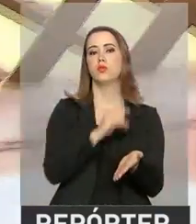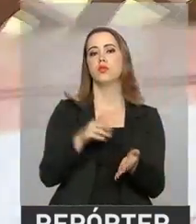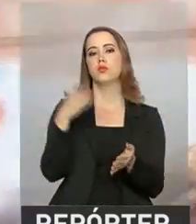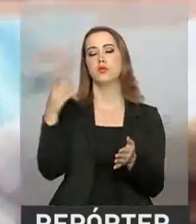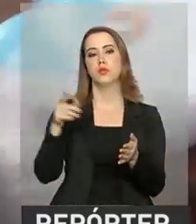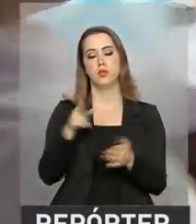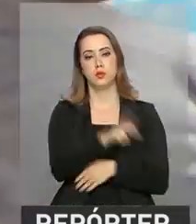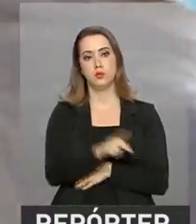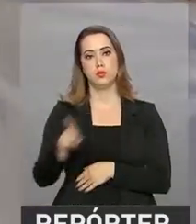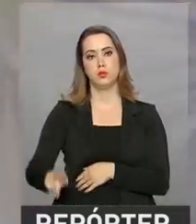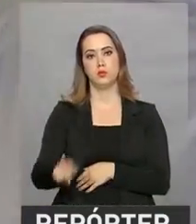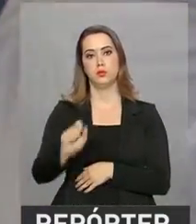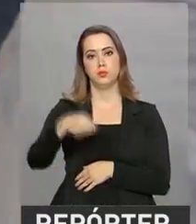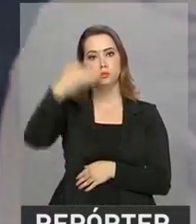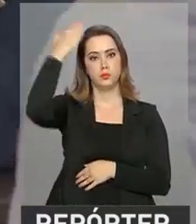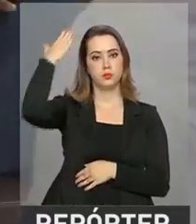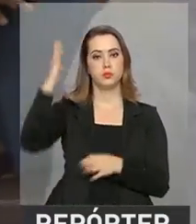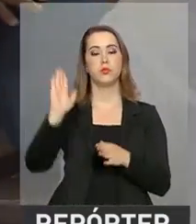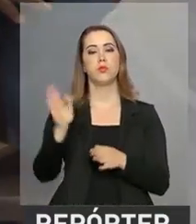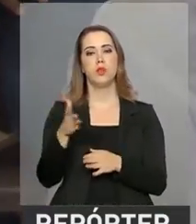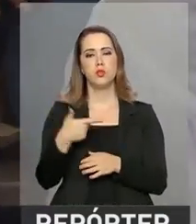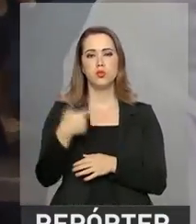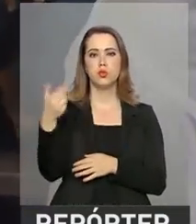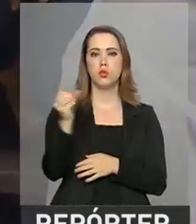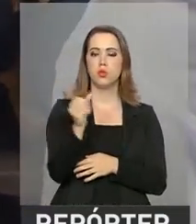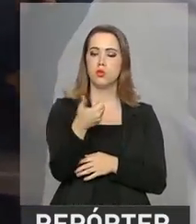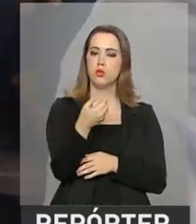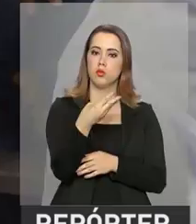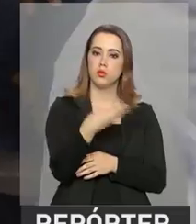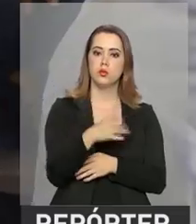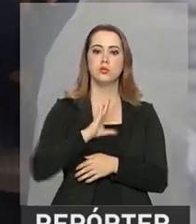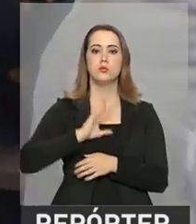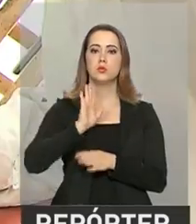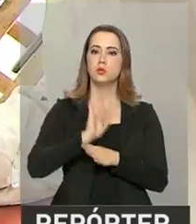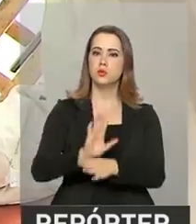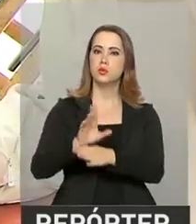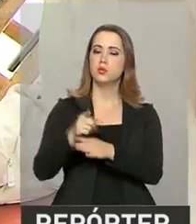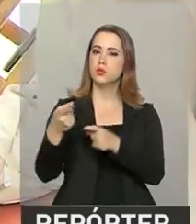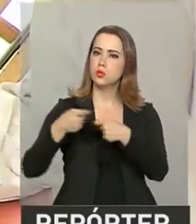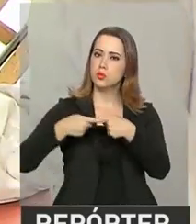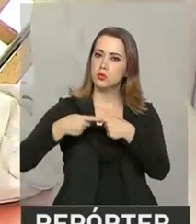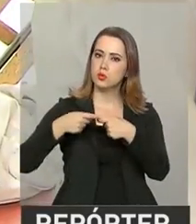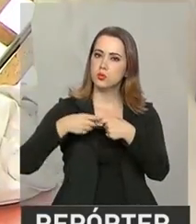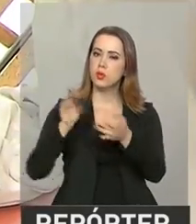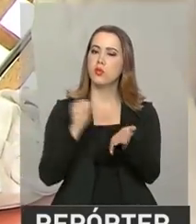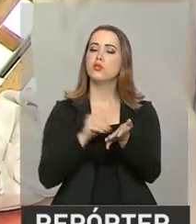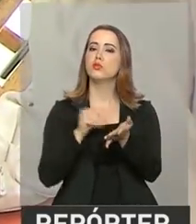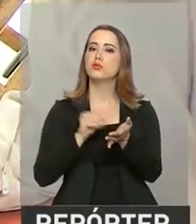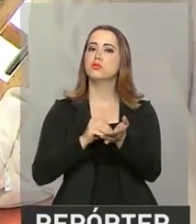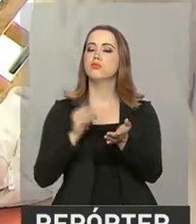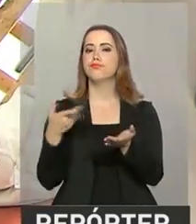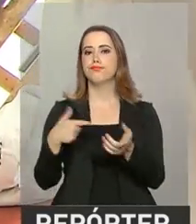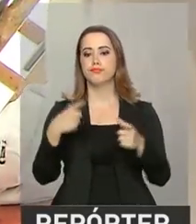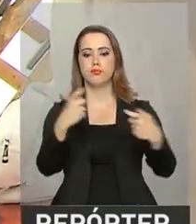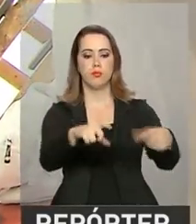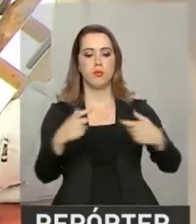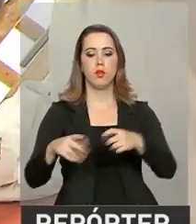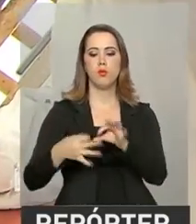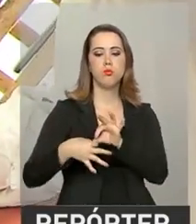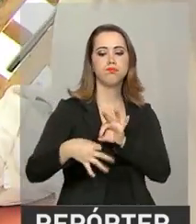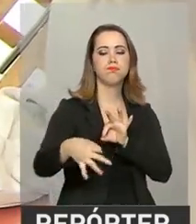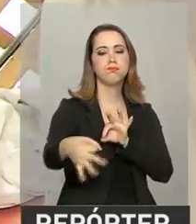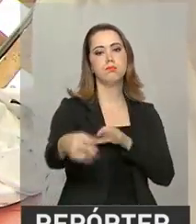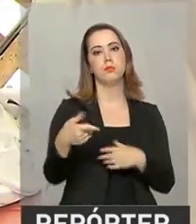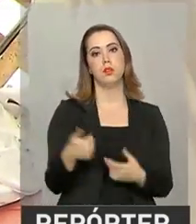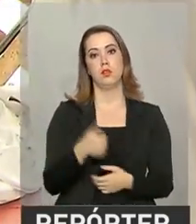2013 o mais médicos ampliou o atendimento da atenção básica para as regiões com carência de profissionais atualmente o programa conta com mais